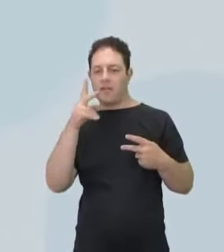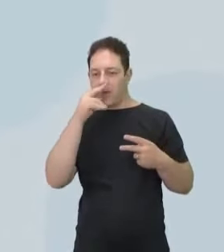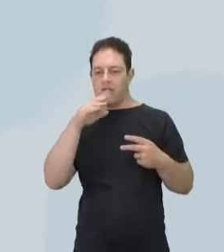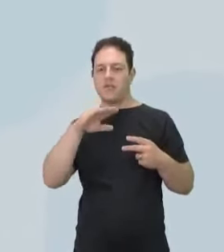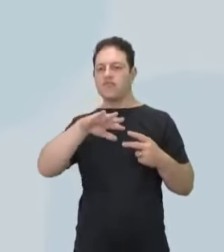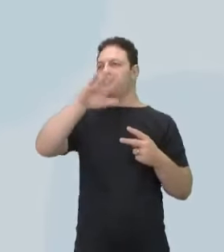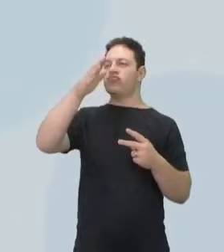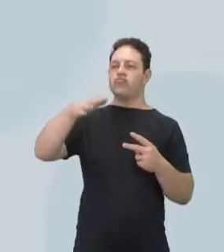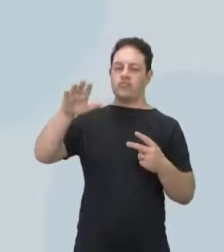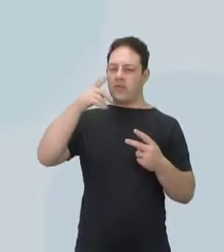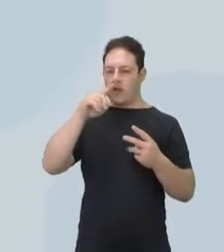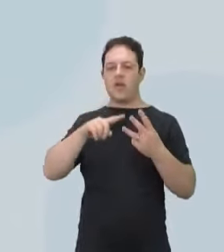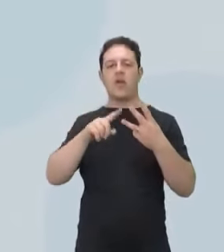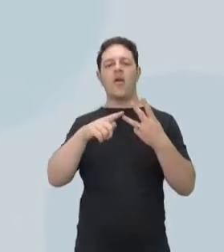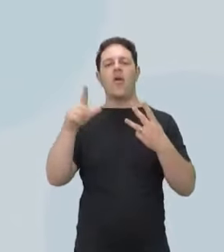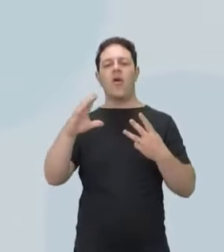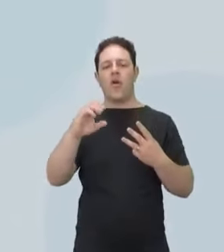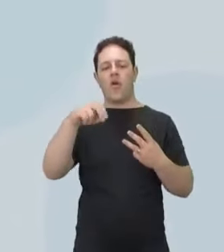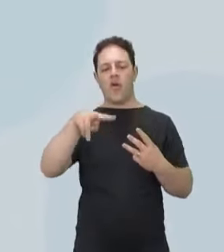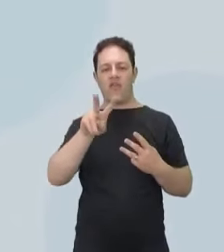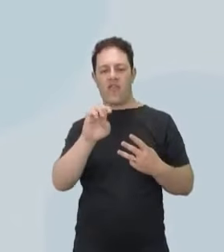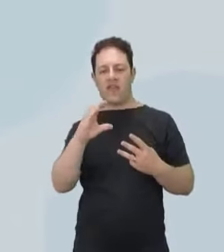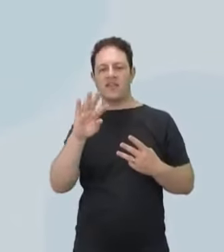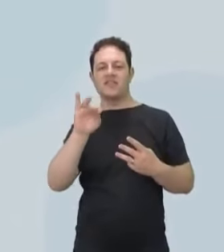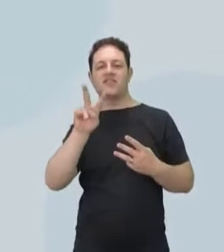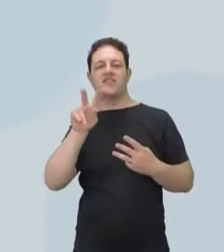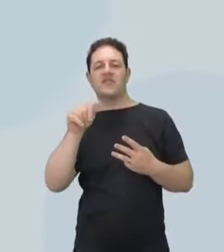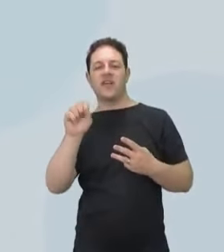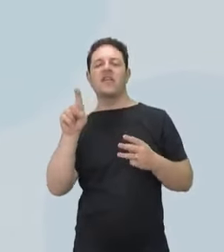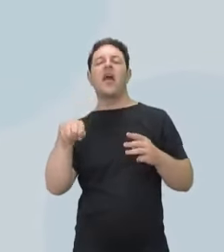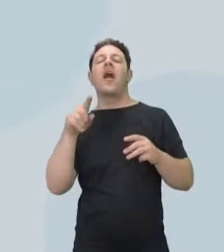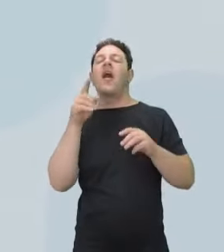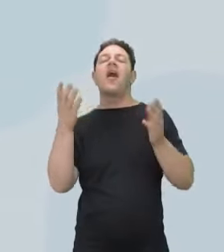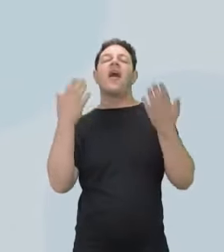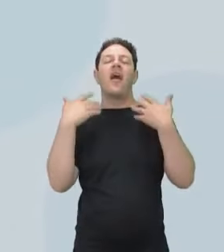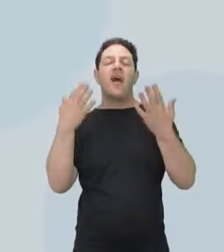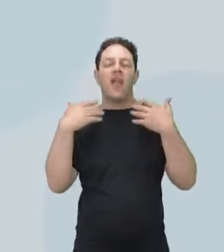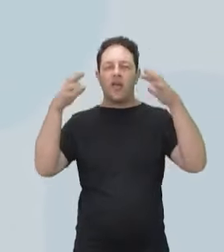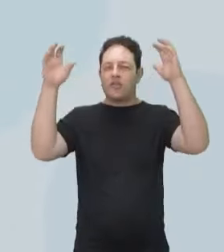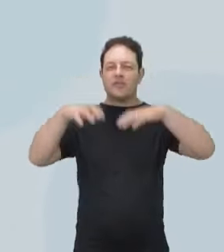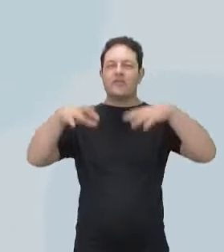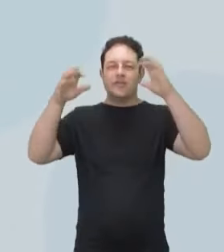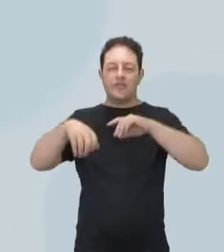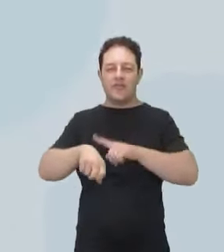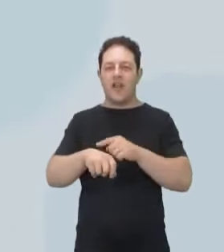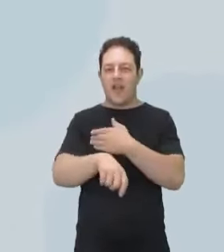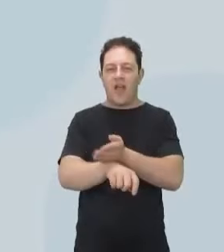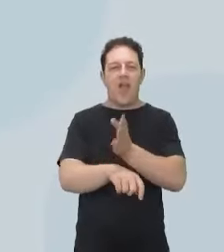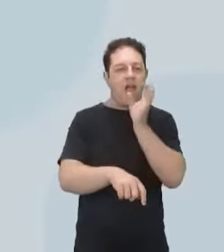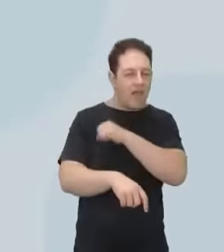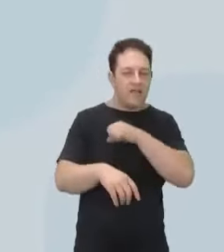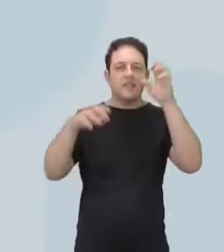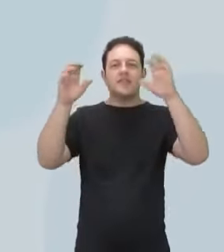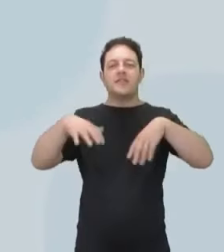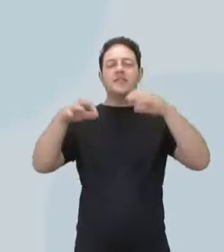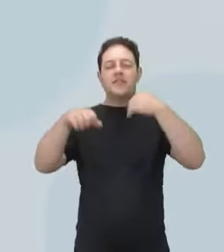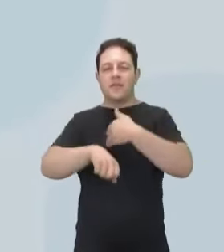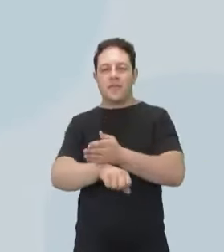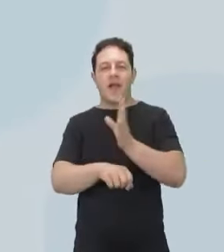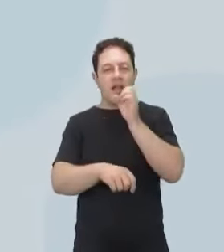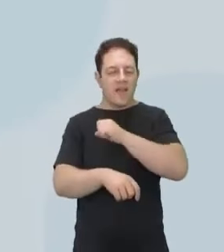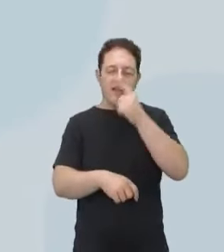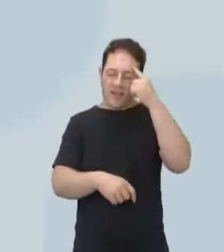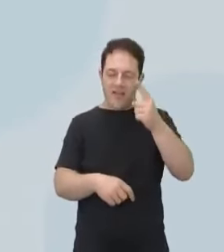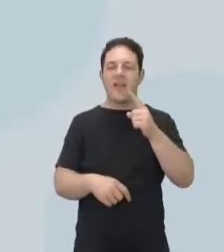chuvas convectivas, que são as chuvas de verão. Lembra do exemplo lá da leiteira? É isso mesmo, o ar aquece, com